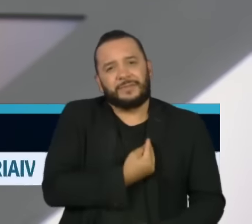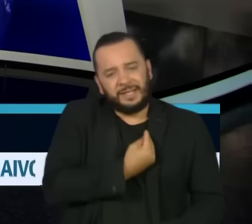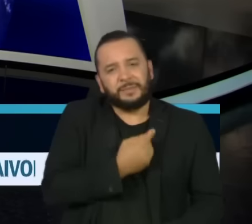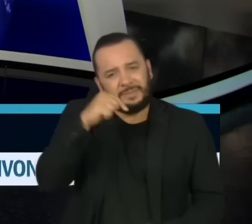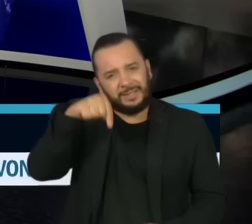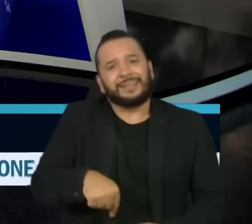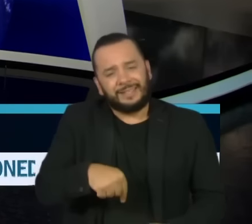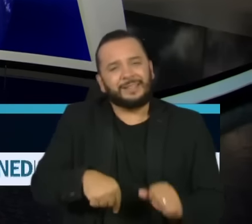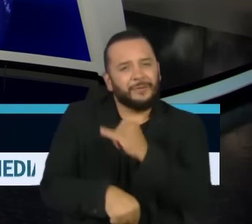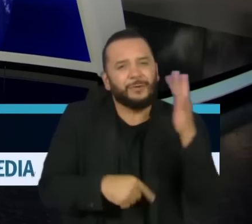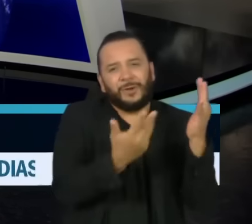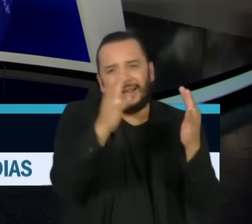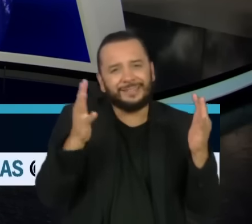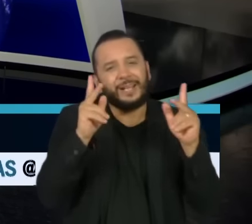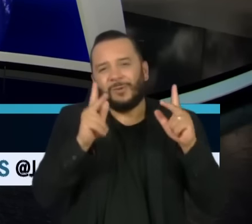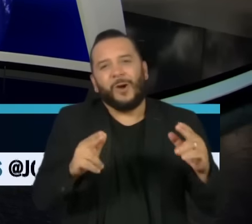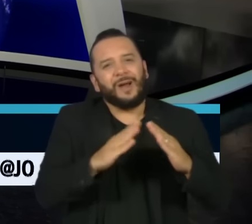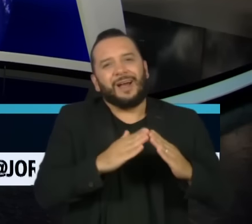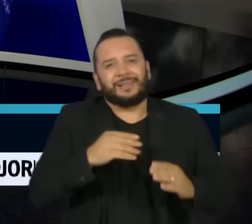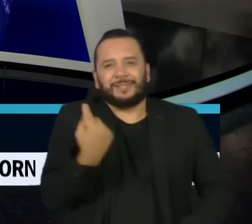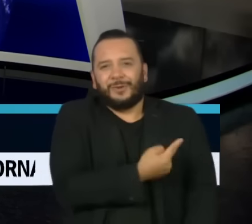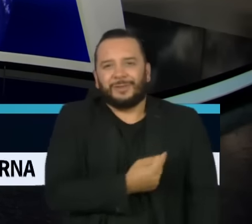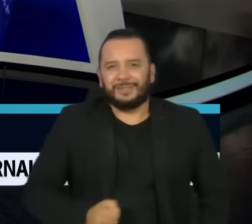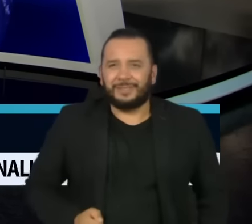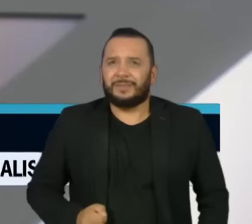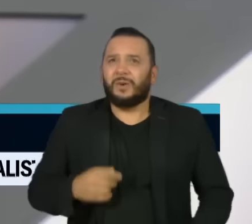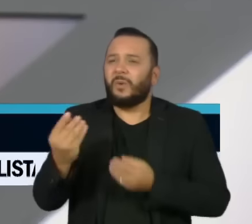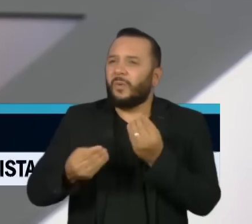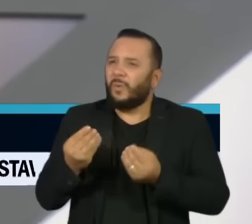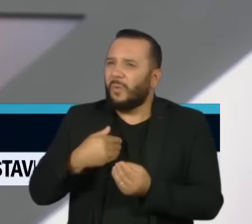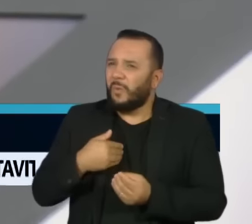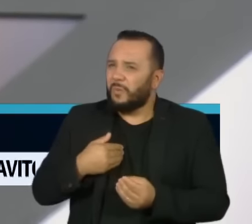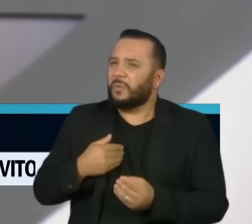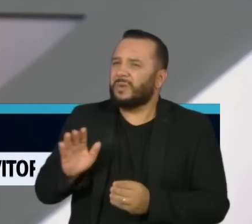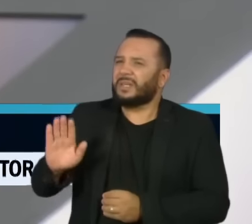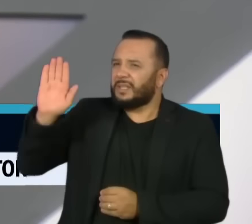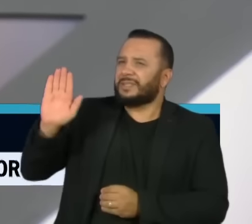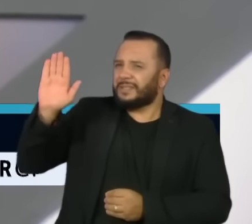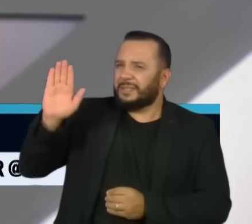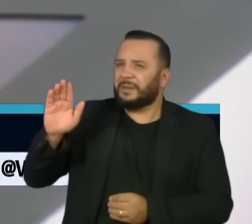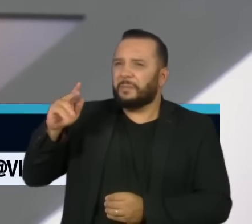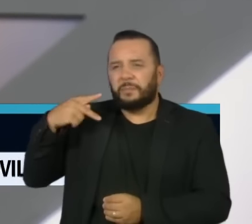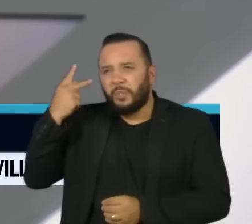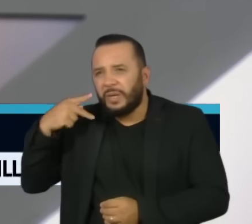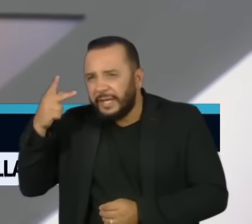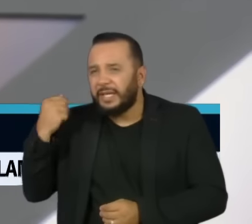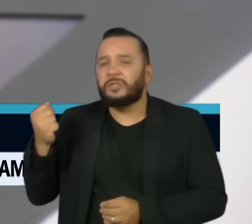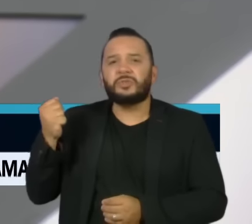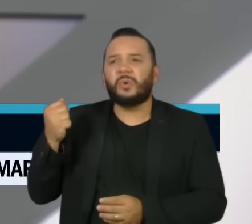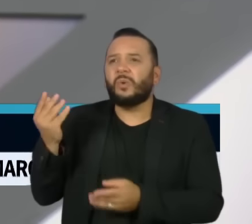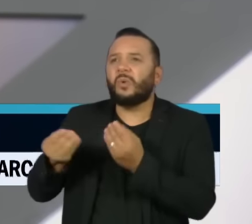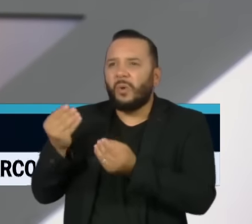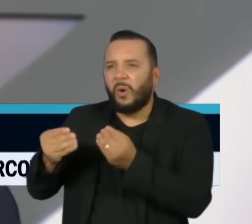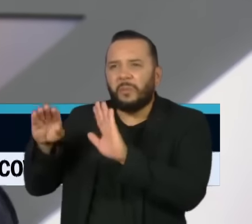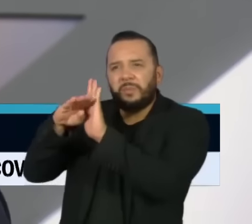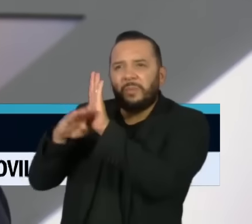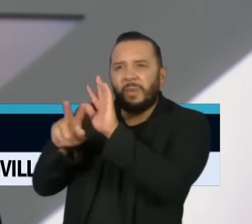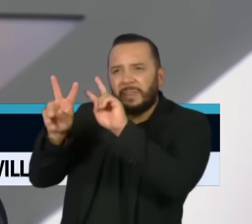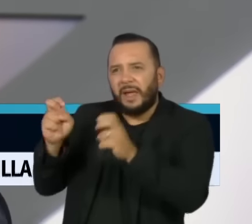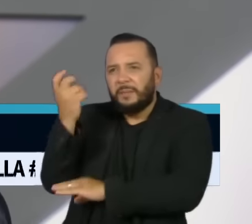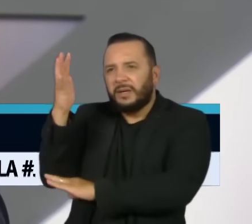Rapidamente, como a agenda ambiental deve ser tratada nas campanhas eleitorais? Com prioridade. Nossa casa é a nossa fonte de vida. Então,